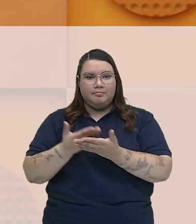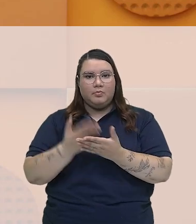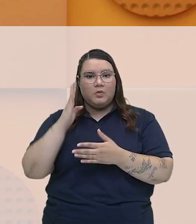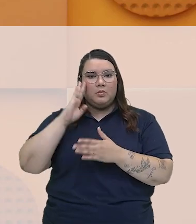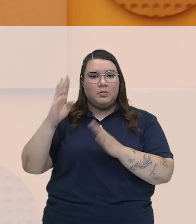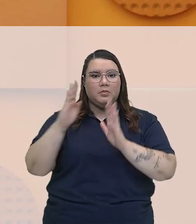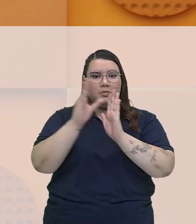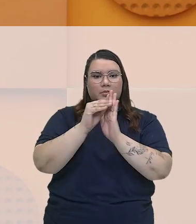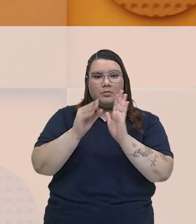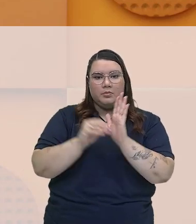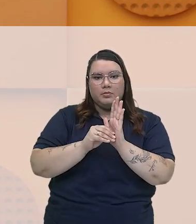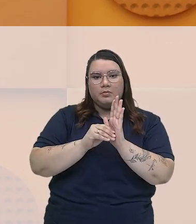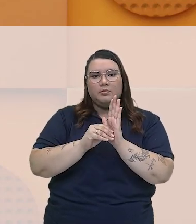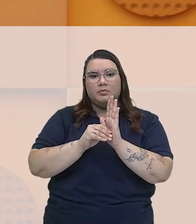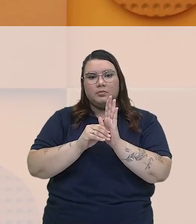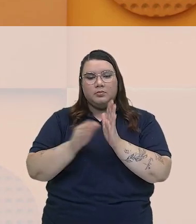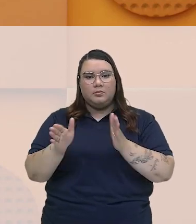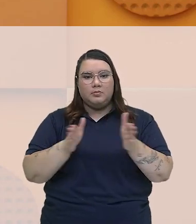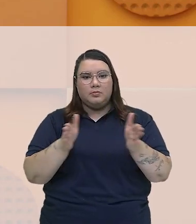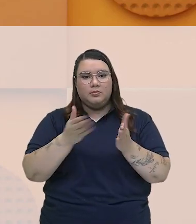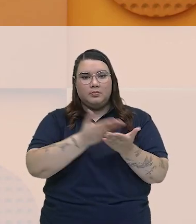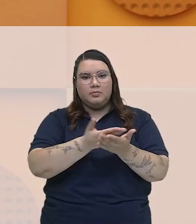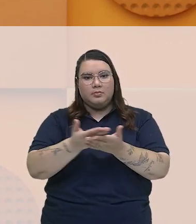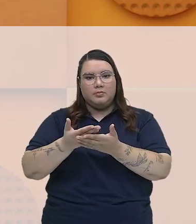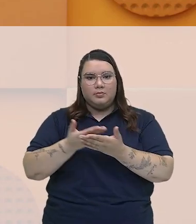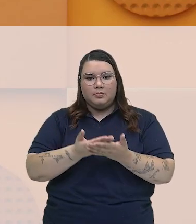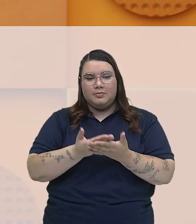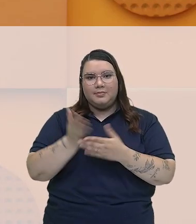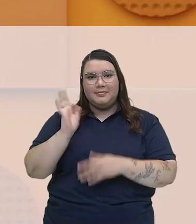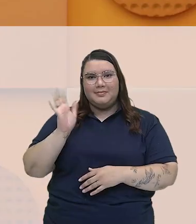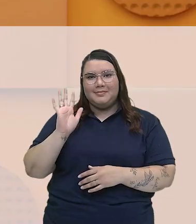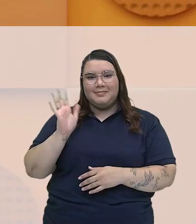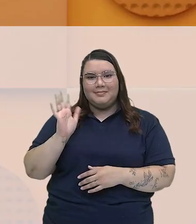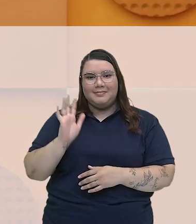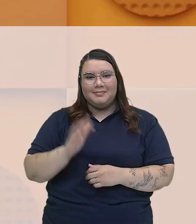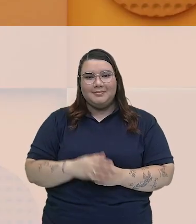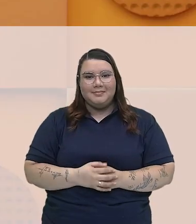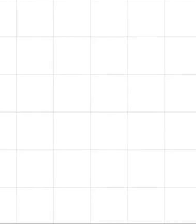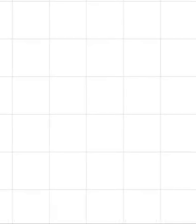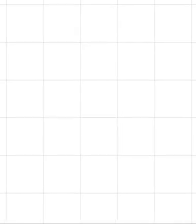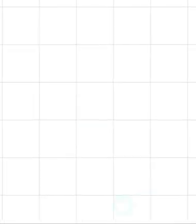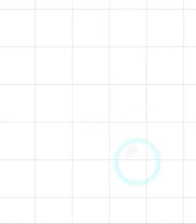nossos principais destaques da nossa unidade de estudo. Até a próxima!